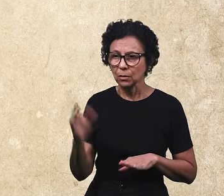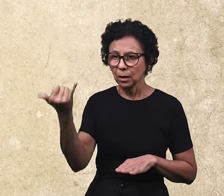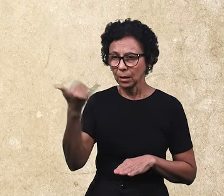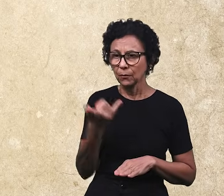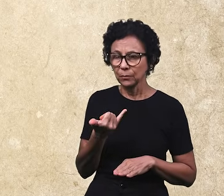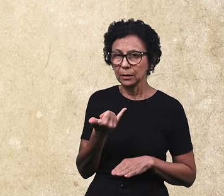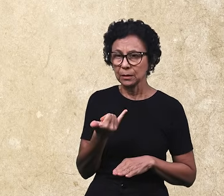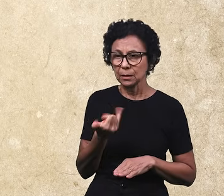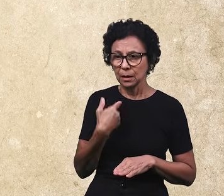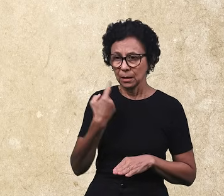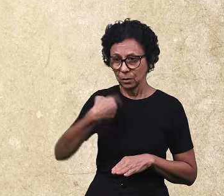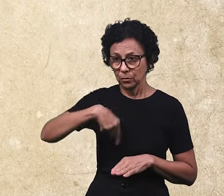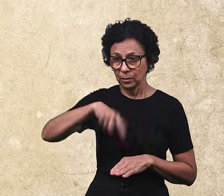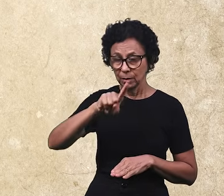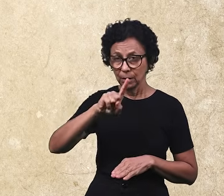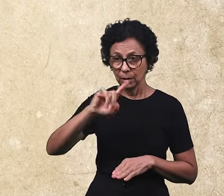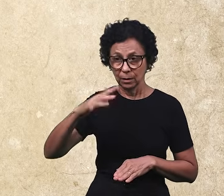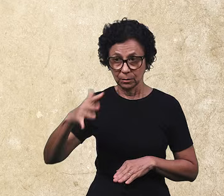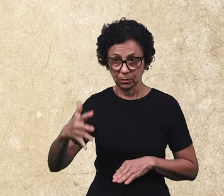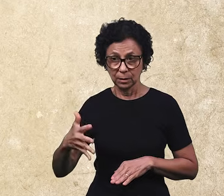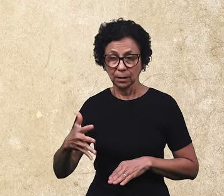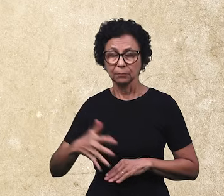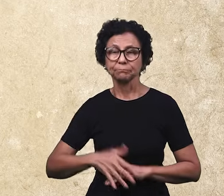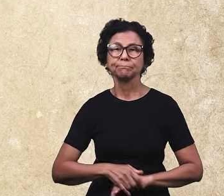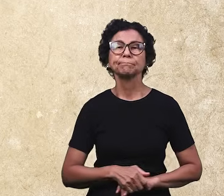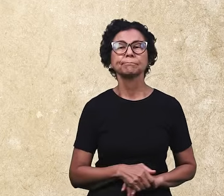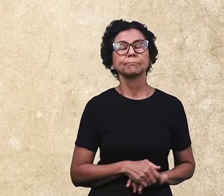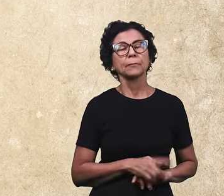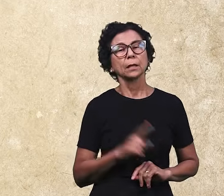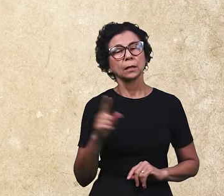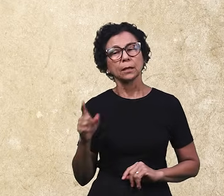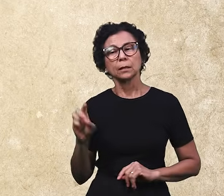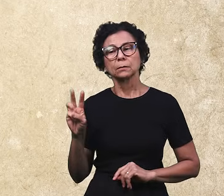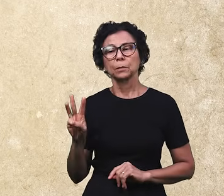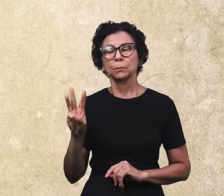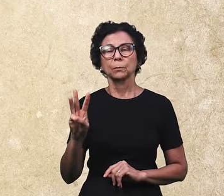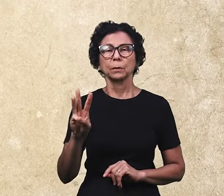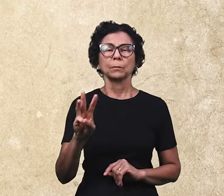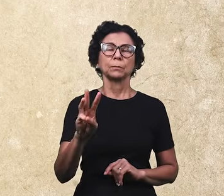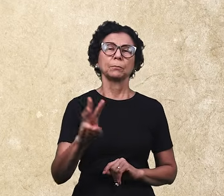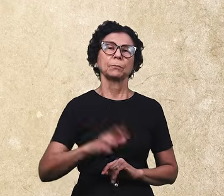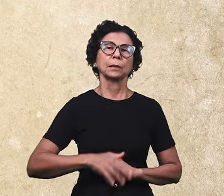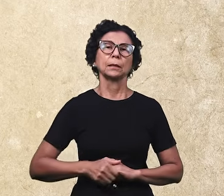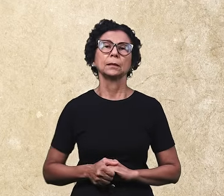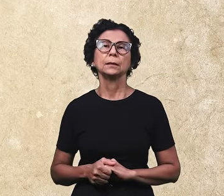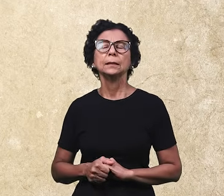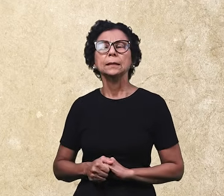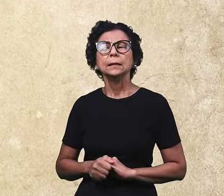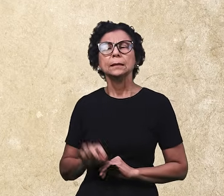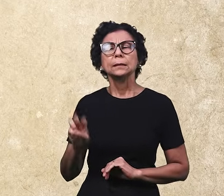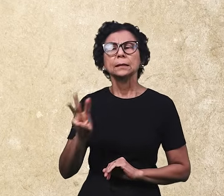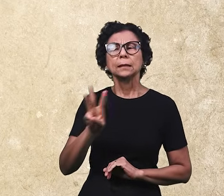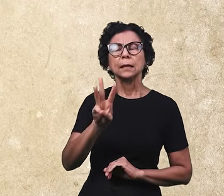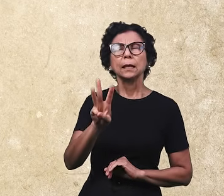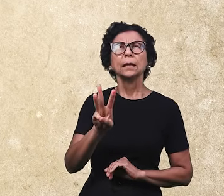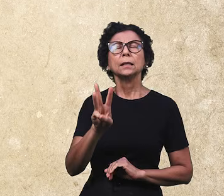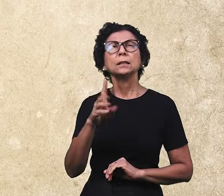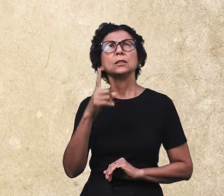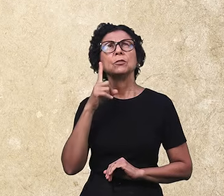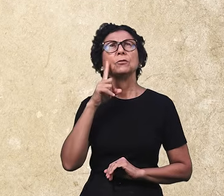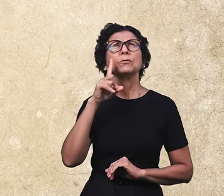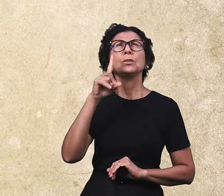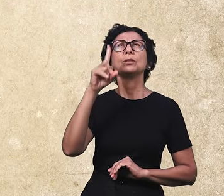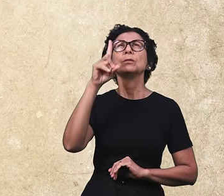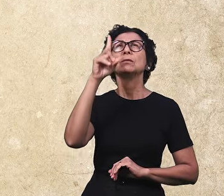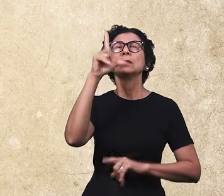E tendo eles ouvido o rei, partiram, e eis que a estrela que tinham visto